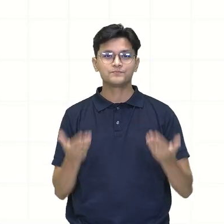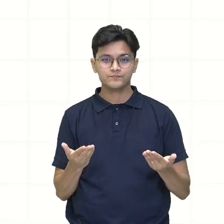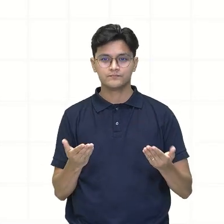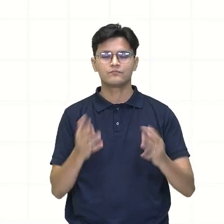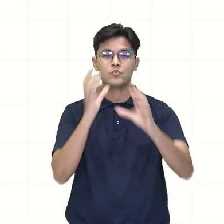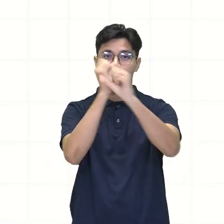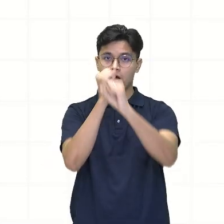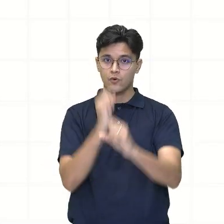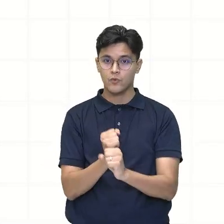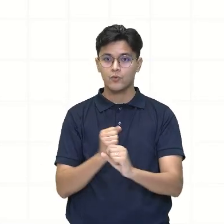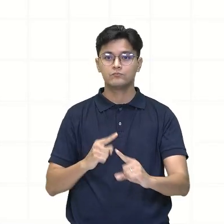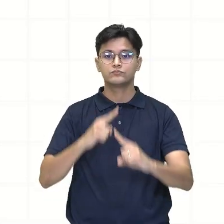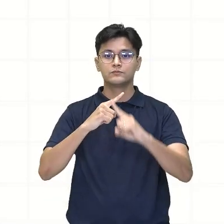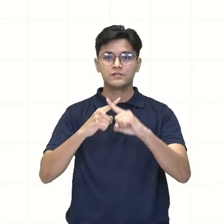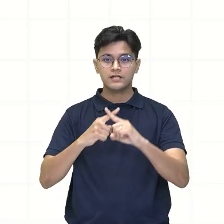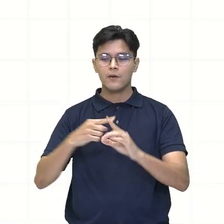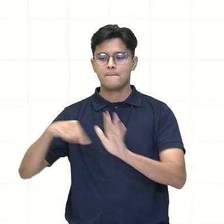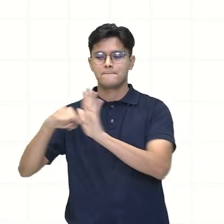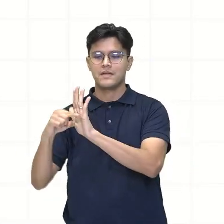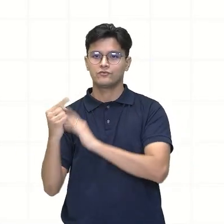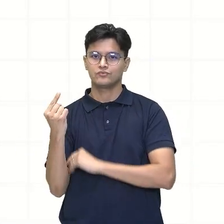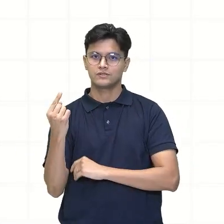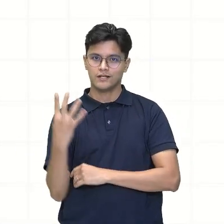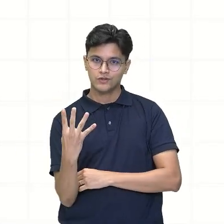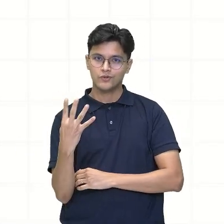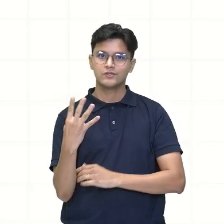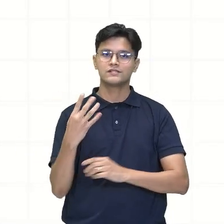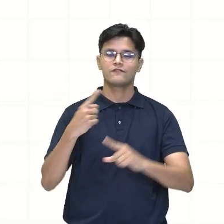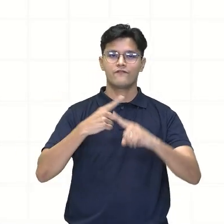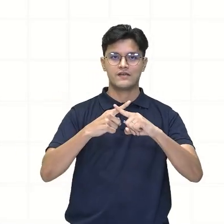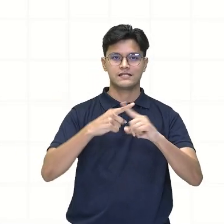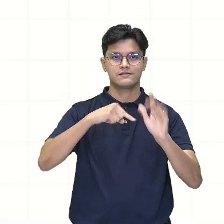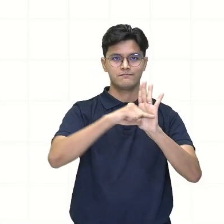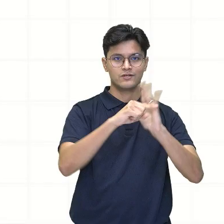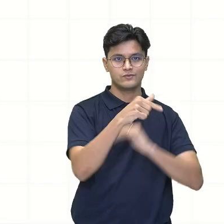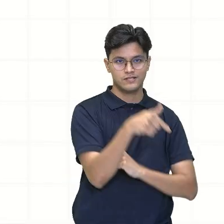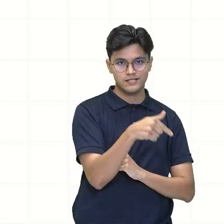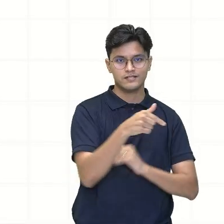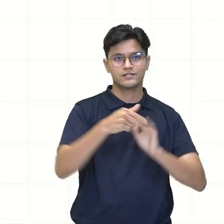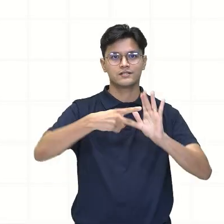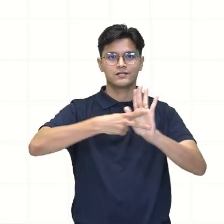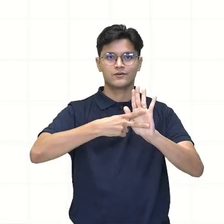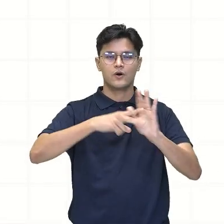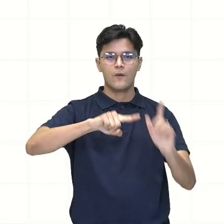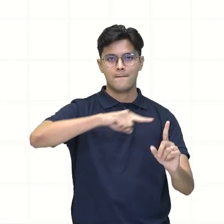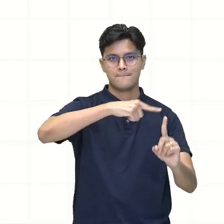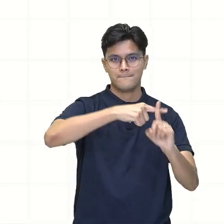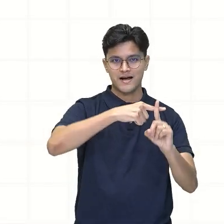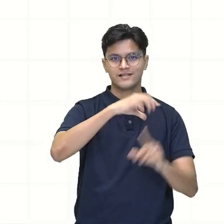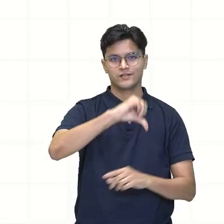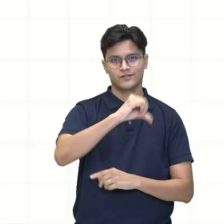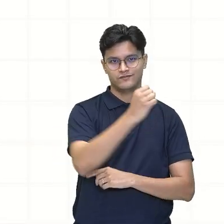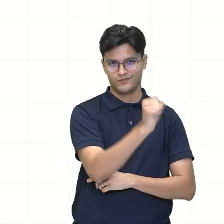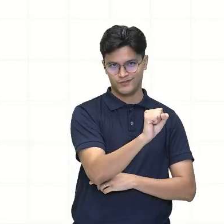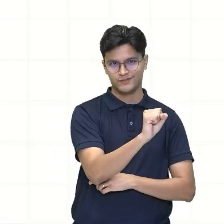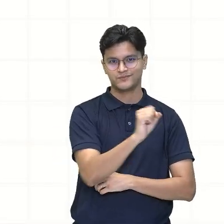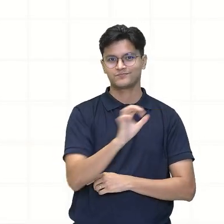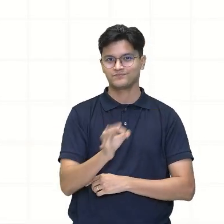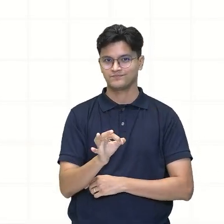ó, menos 14 vezes menos 7 é igual a mais 98.